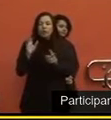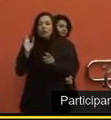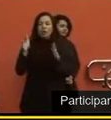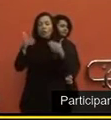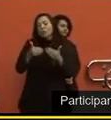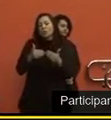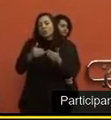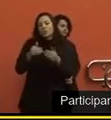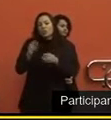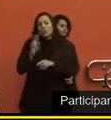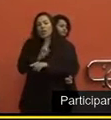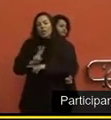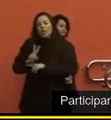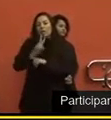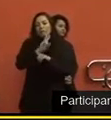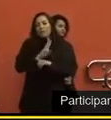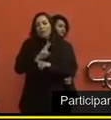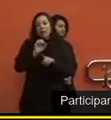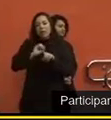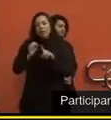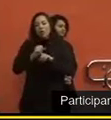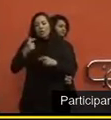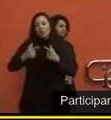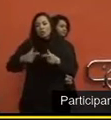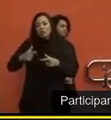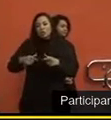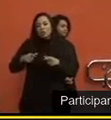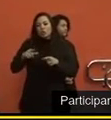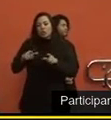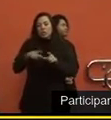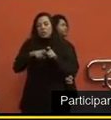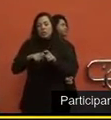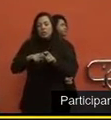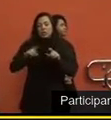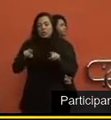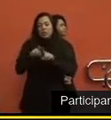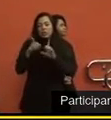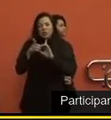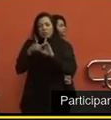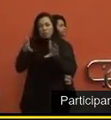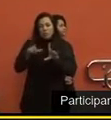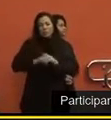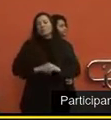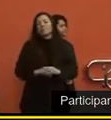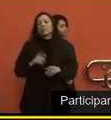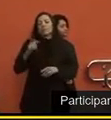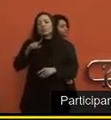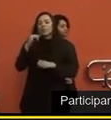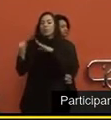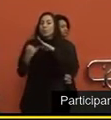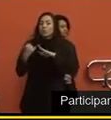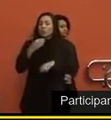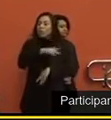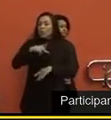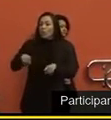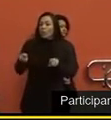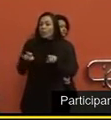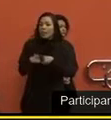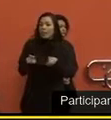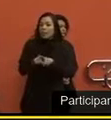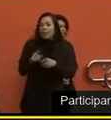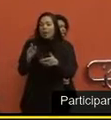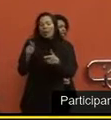ordem jurídica, dos interesses sociais e individuais indisponíveis e da democracia. É uma instituição também que lida com